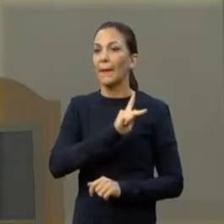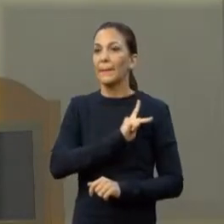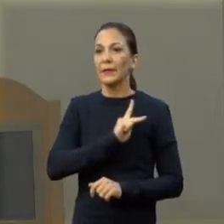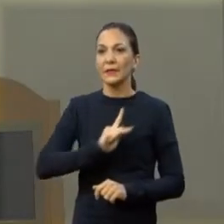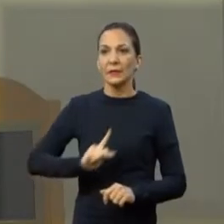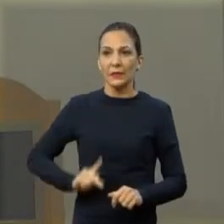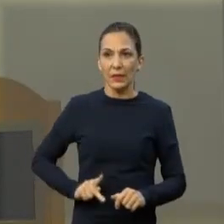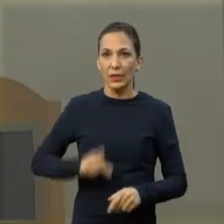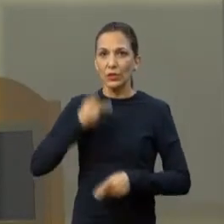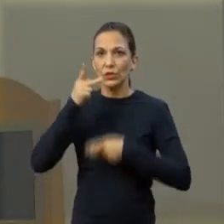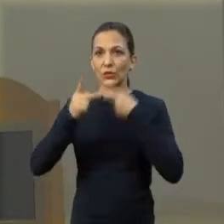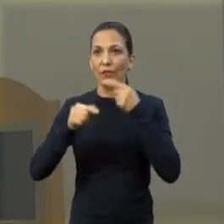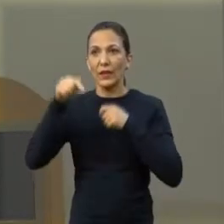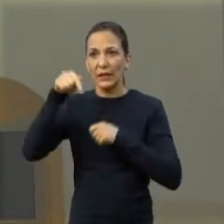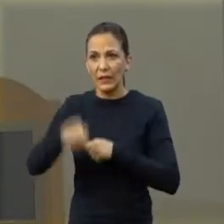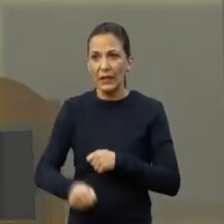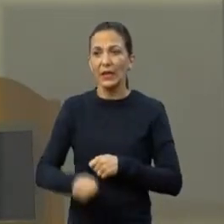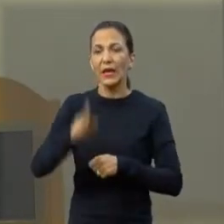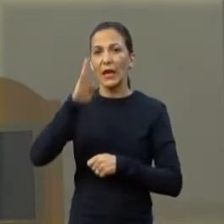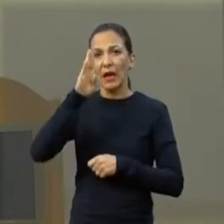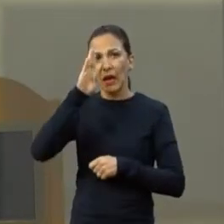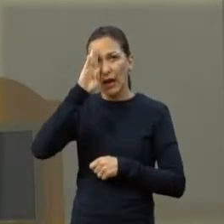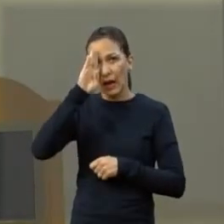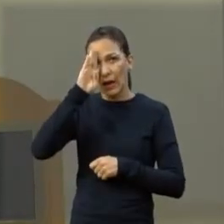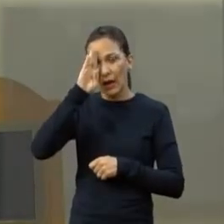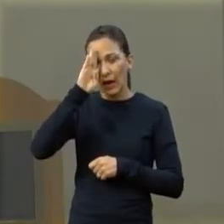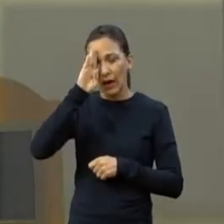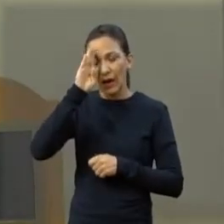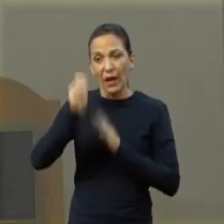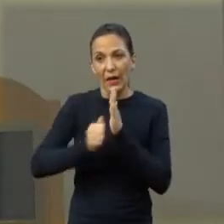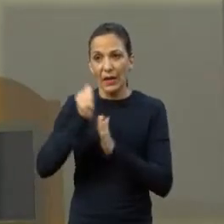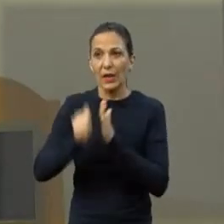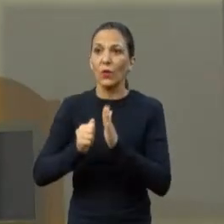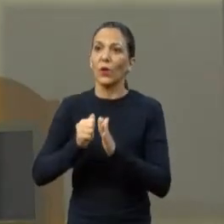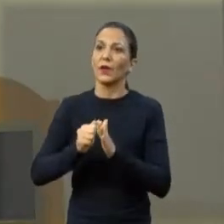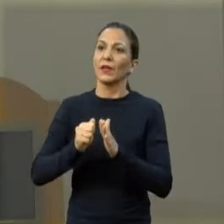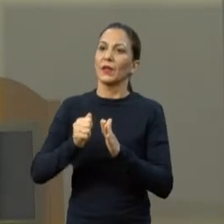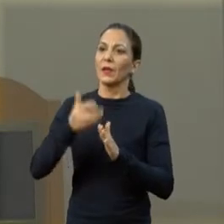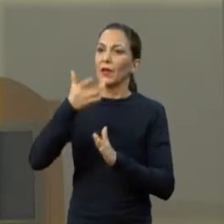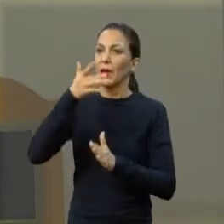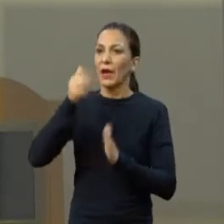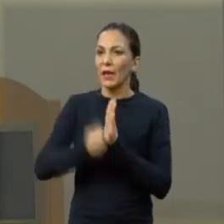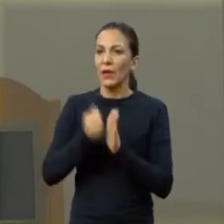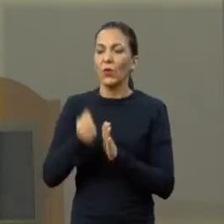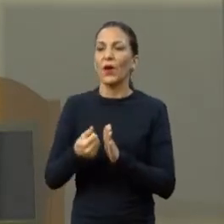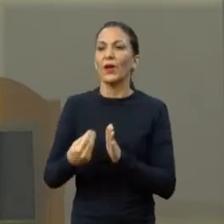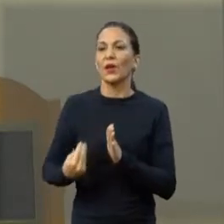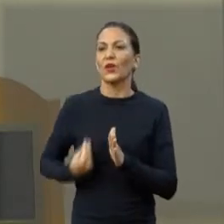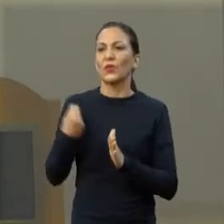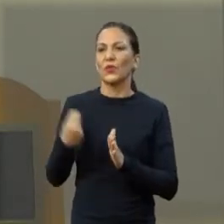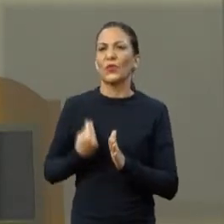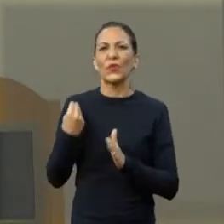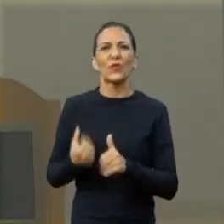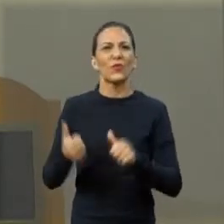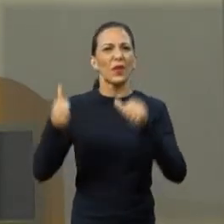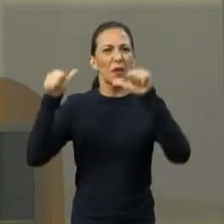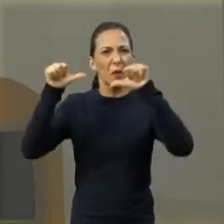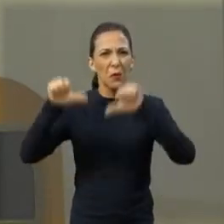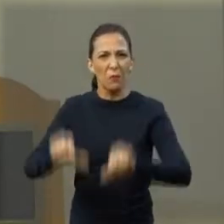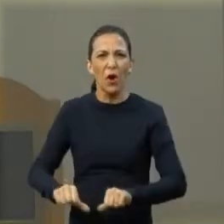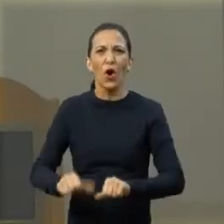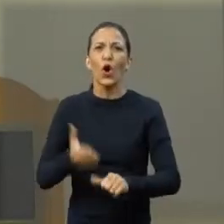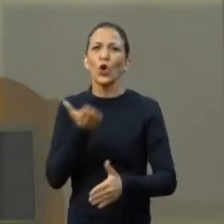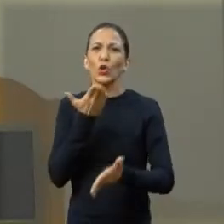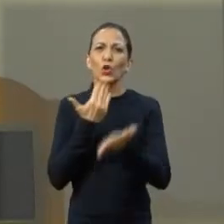Araraquara as pessoas estão na situação tão lastimável que elas comem Cães e